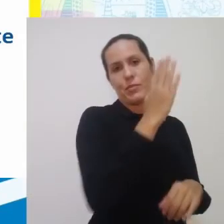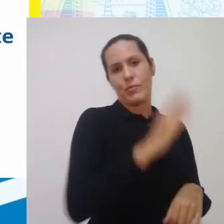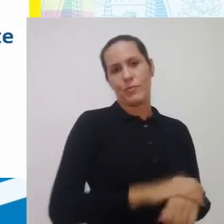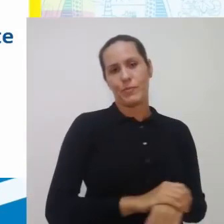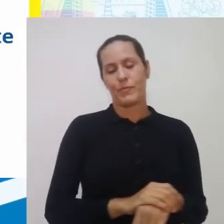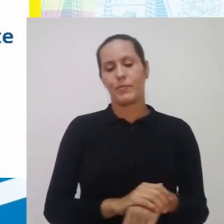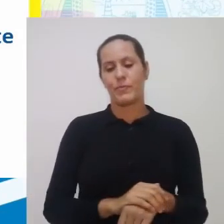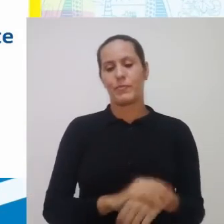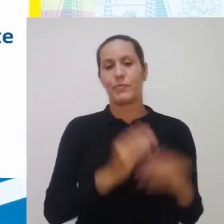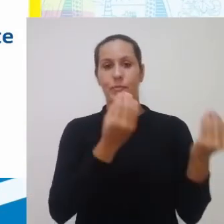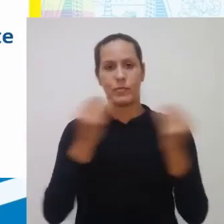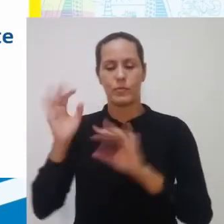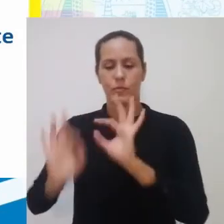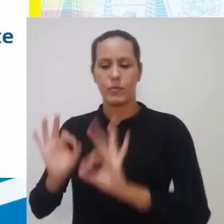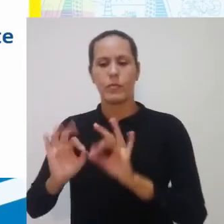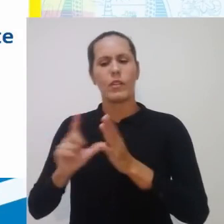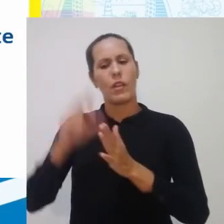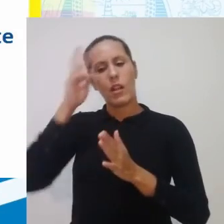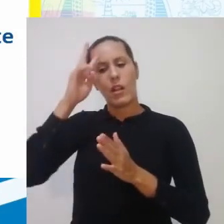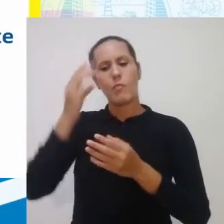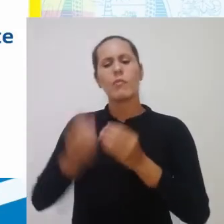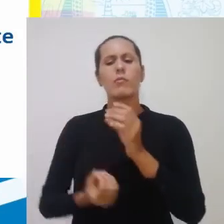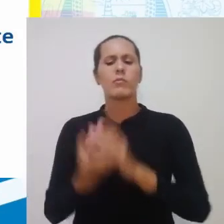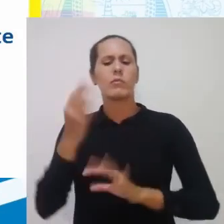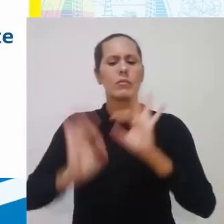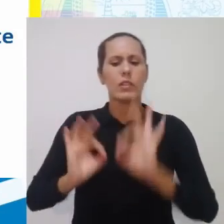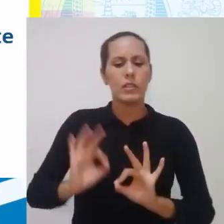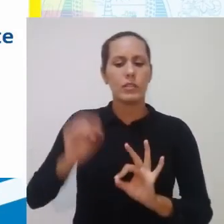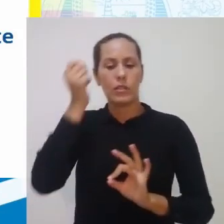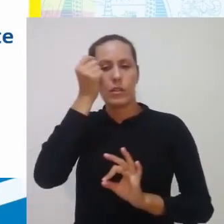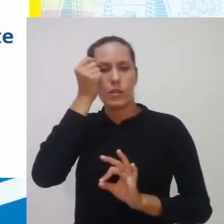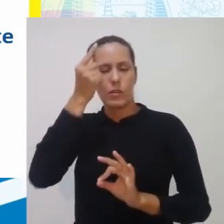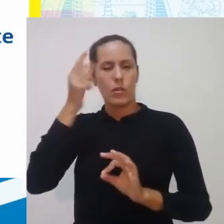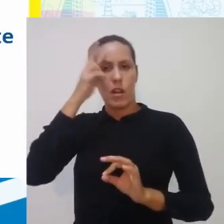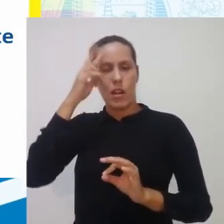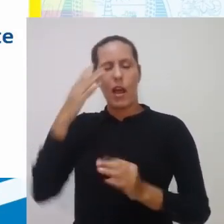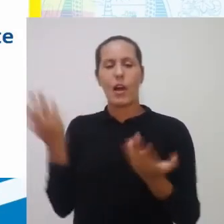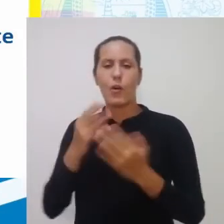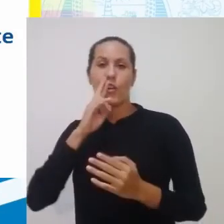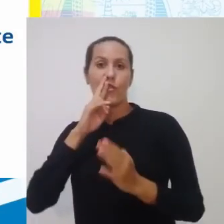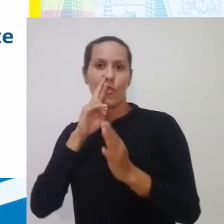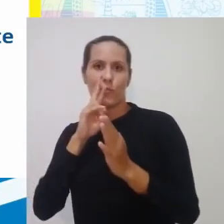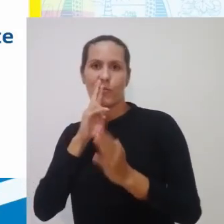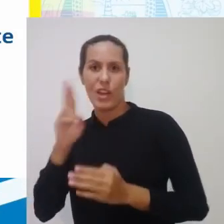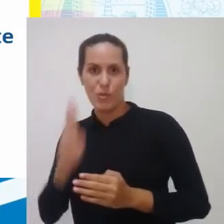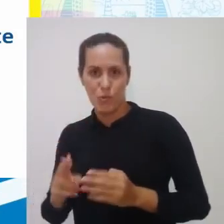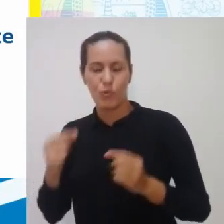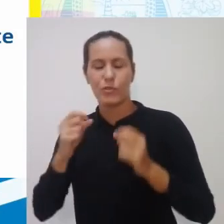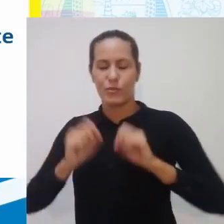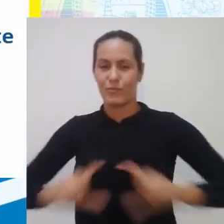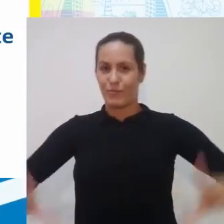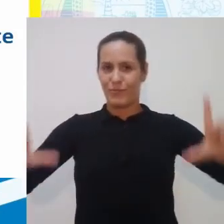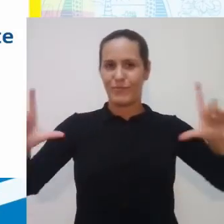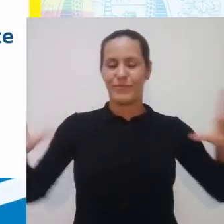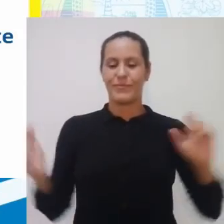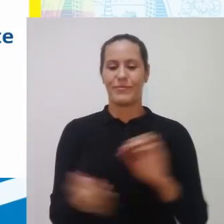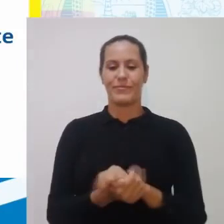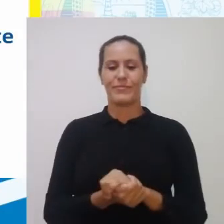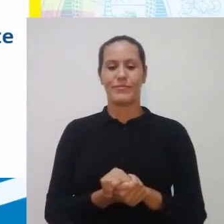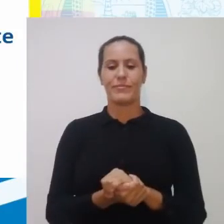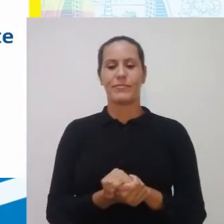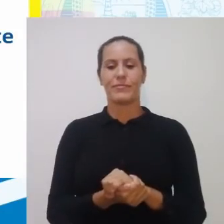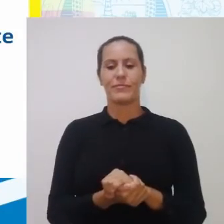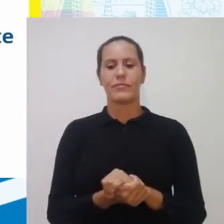responder lá aquele primeiro esquema que eu preparei para vocês de como fazer um bom resumo? Se liga aí que eu trouxe as respostas para vocês e elas vão